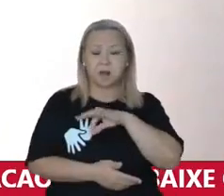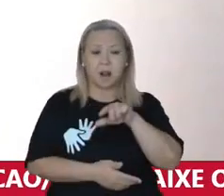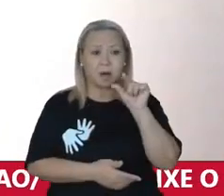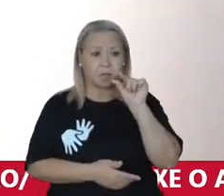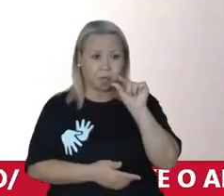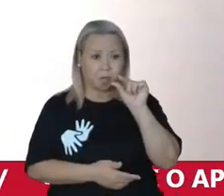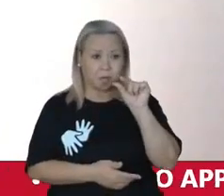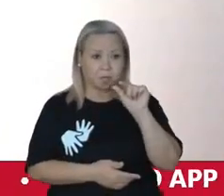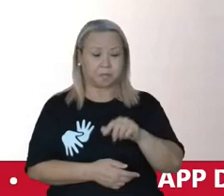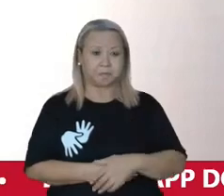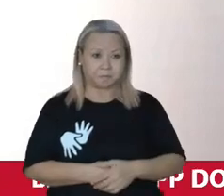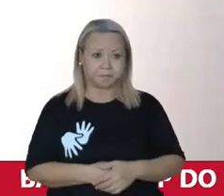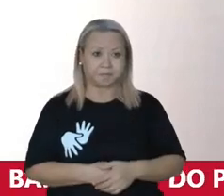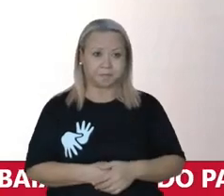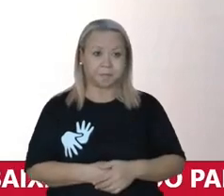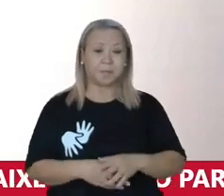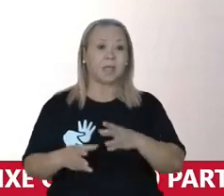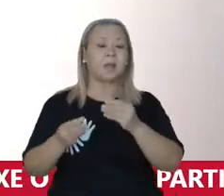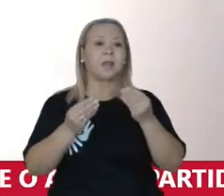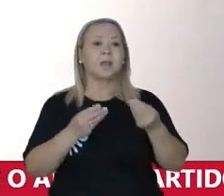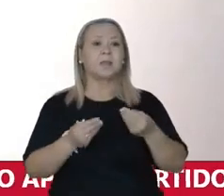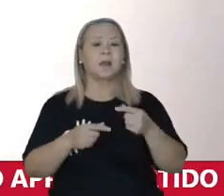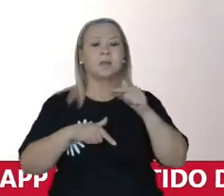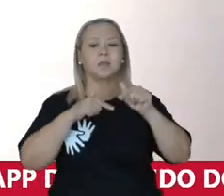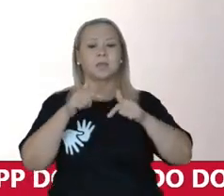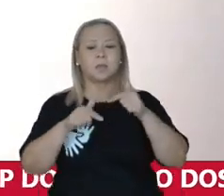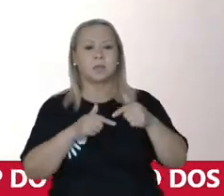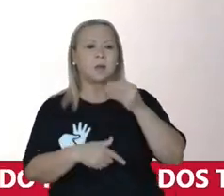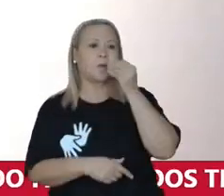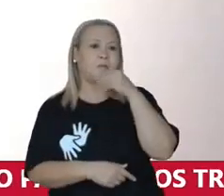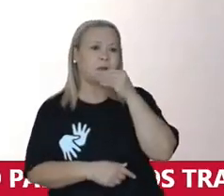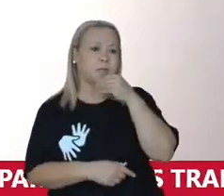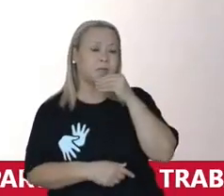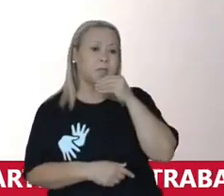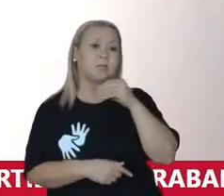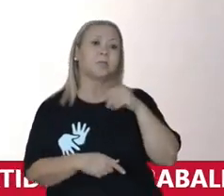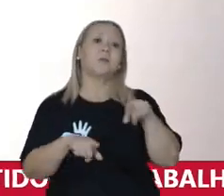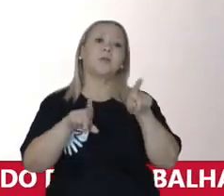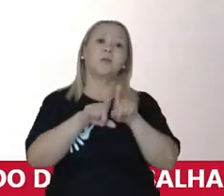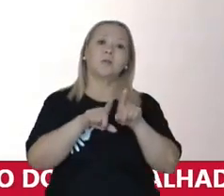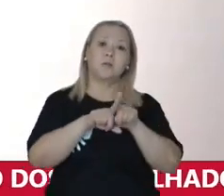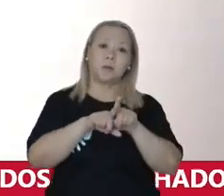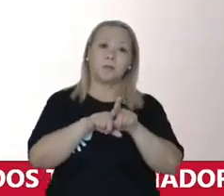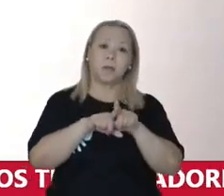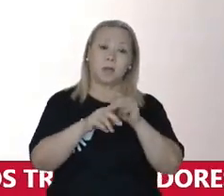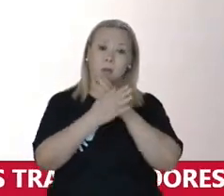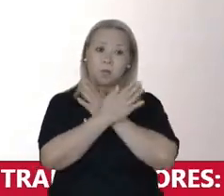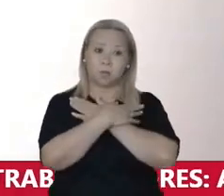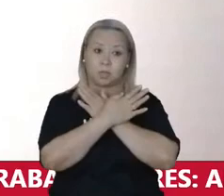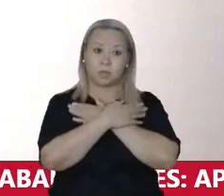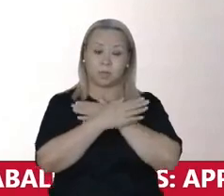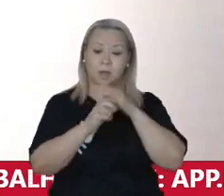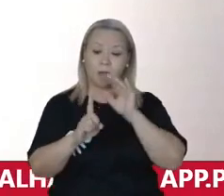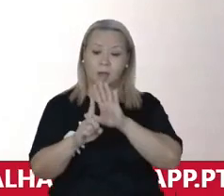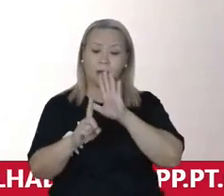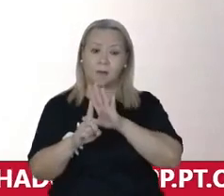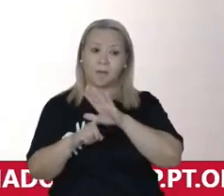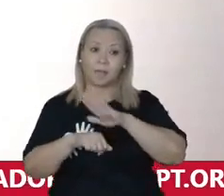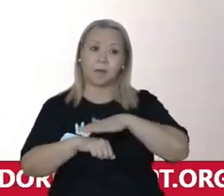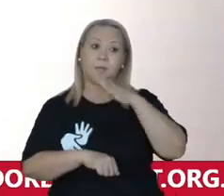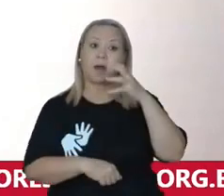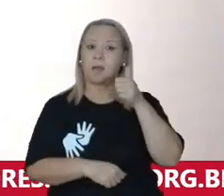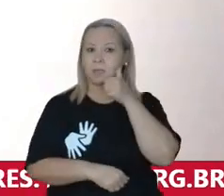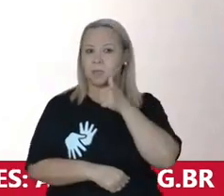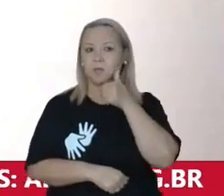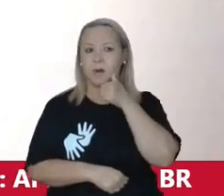E tanto esse trabalho precário quanto o trabalho, o desemprego, ele afeta muito mais as